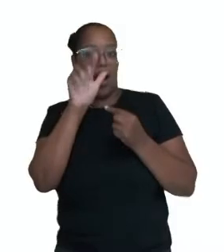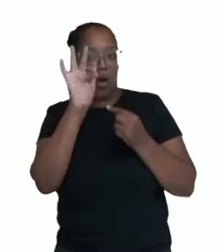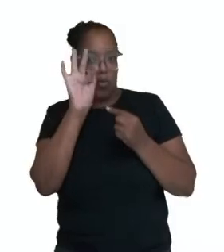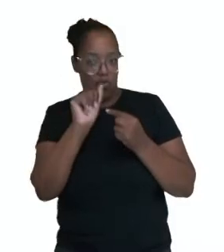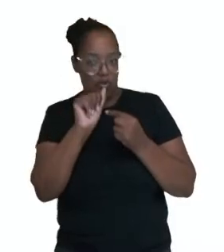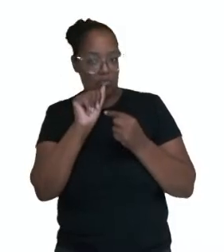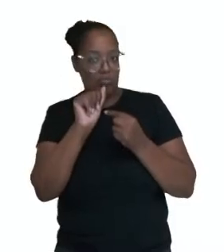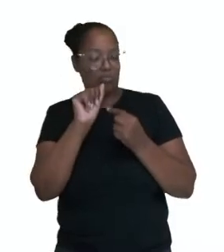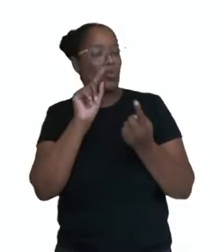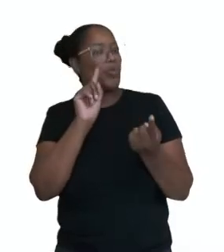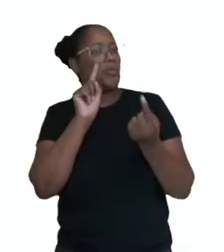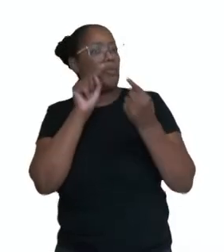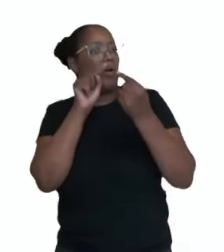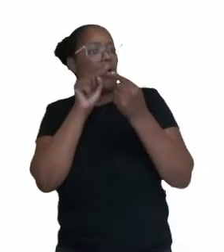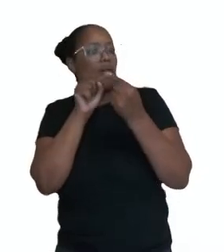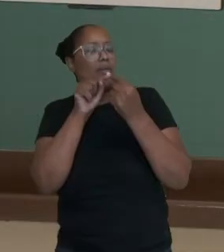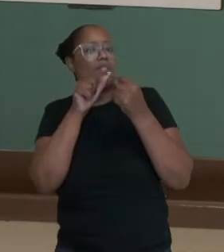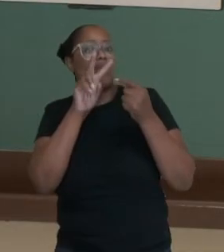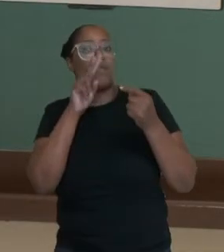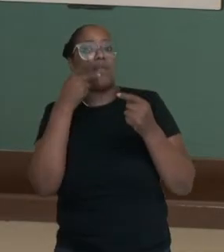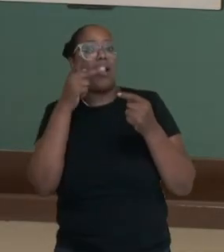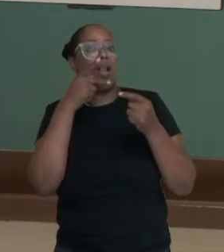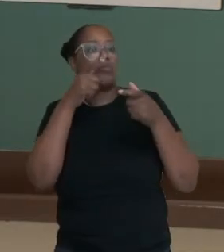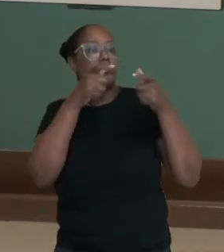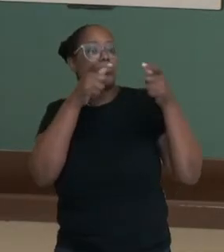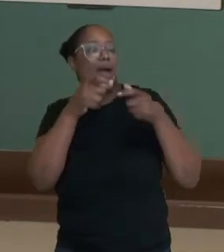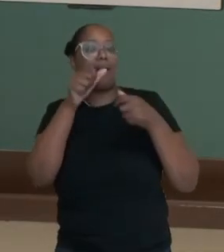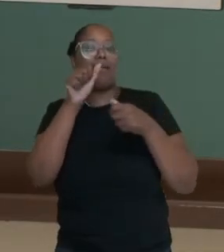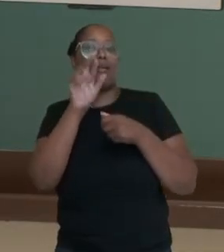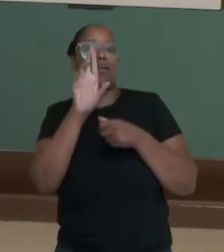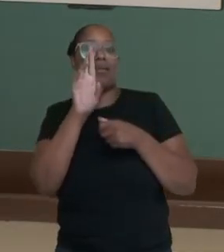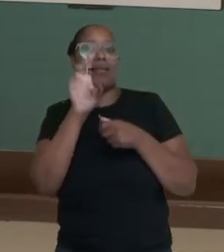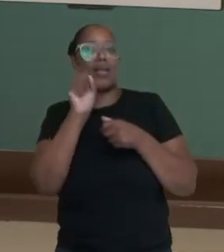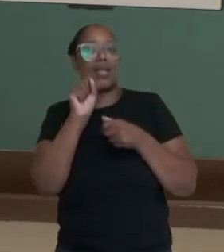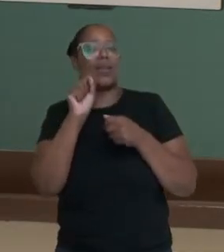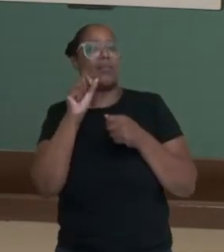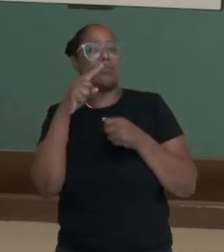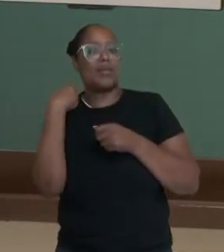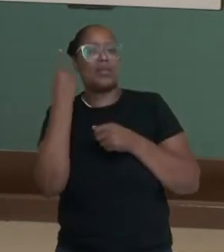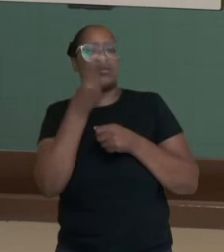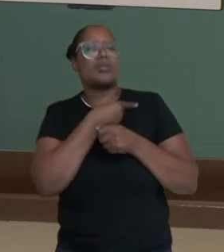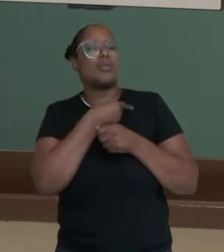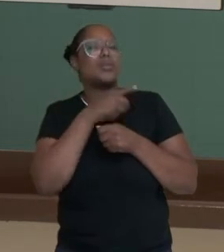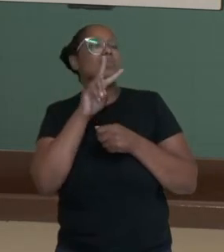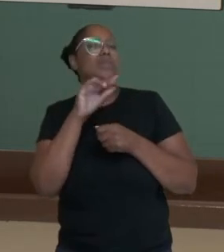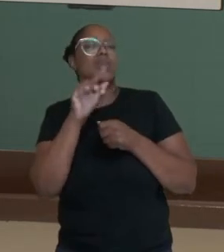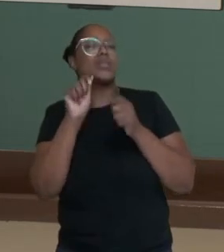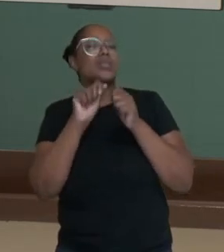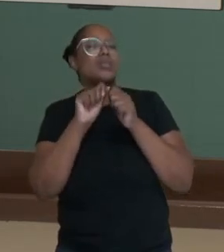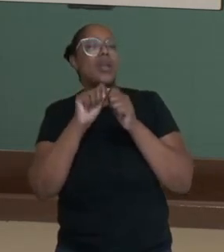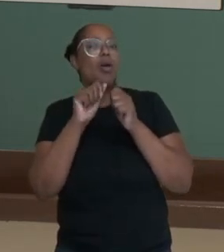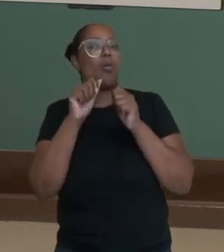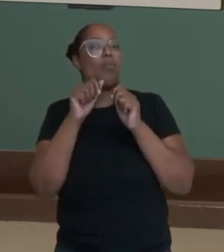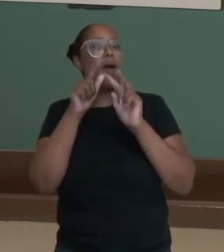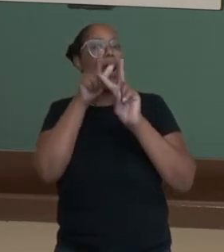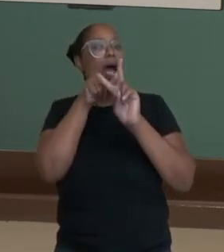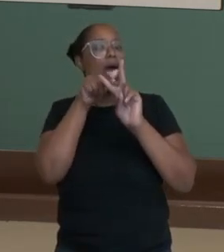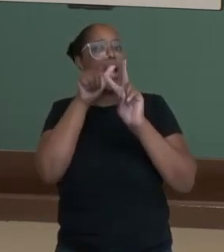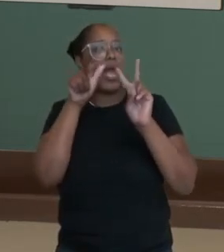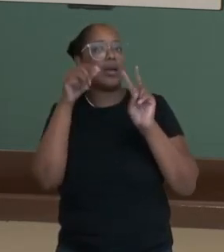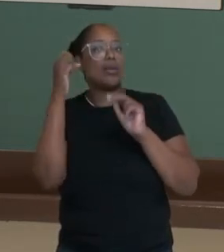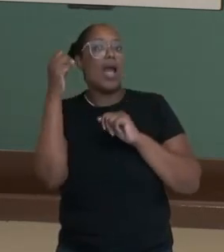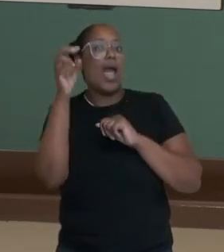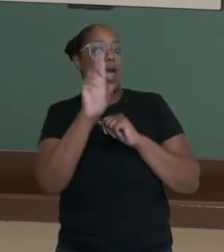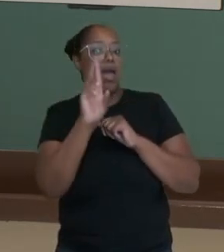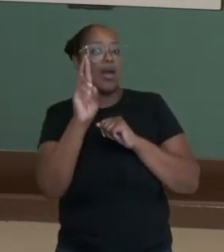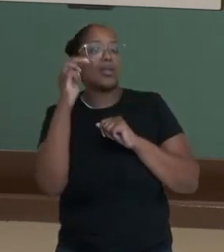ângulo alfa vai corresponder à área do setor. Ou seja, para nós aqui vai ser uma regra de 3 simples, que a gente